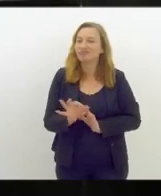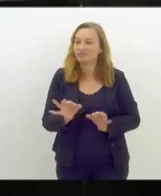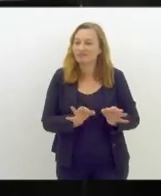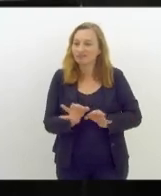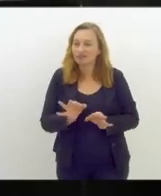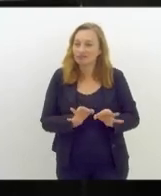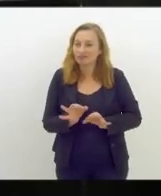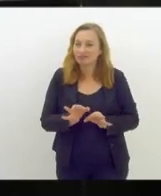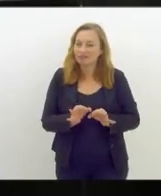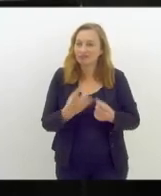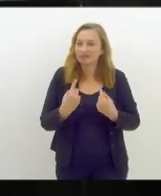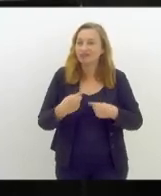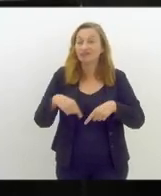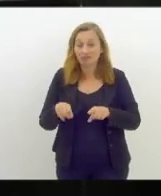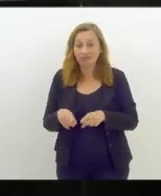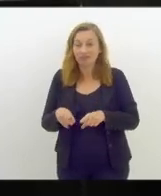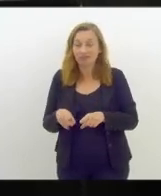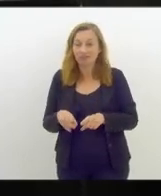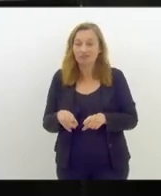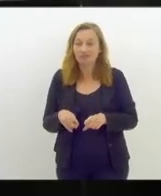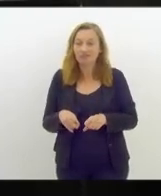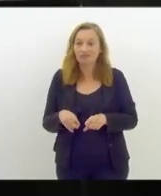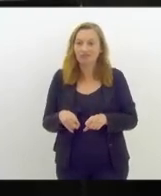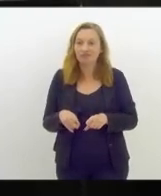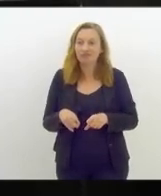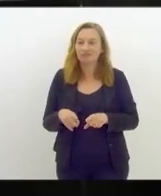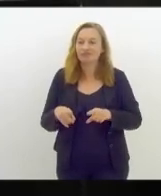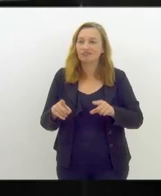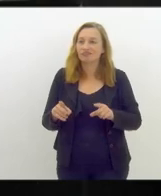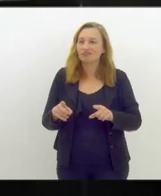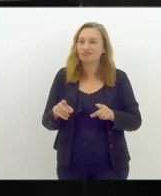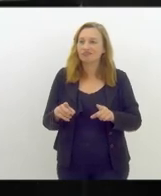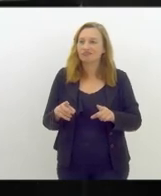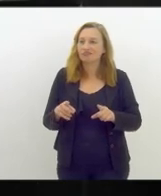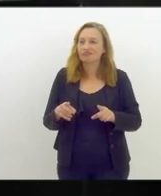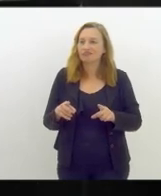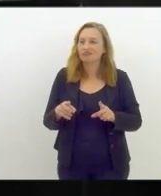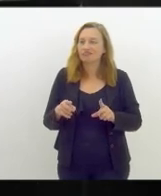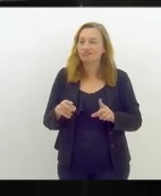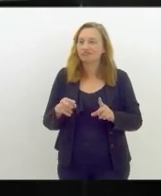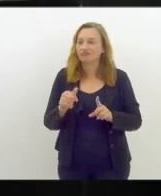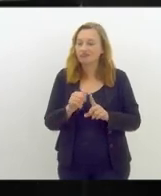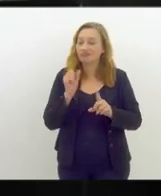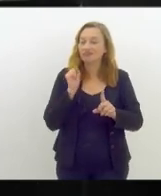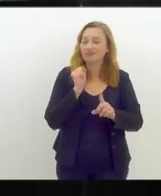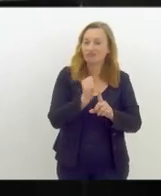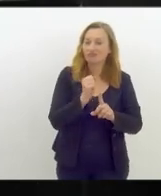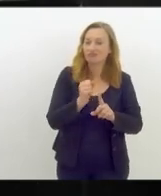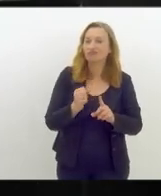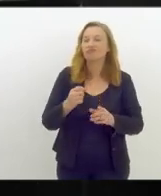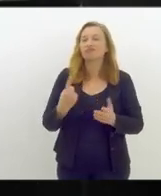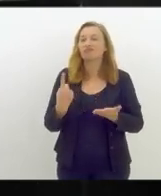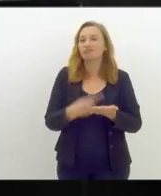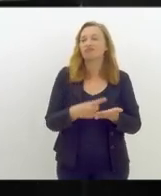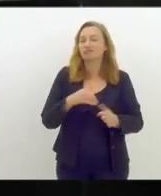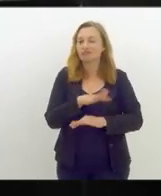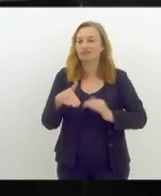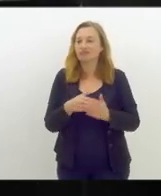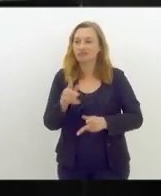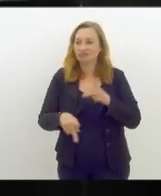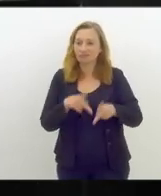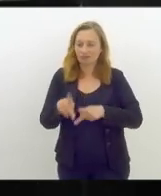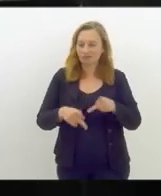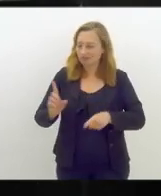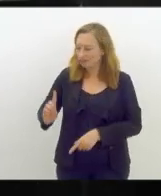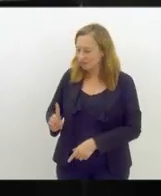é, de combate ao feminicídio, que nós todos, é um compromisso de toda a sociedade. Então, eu venho